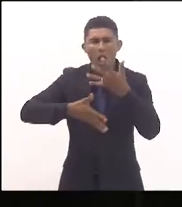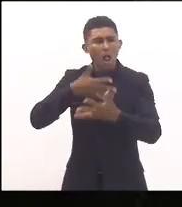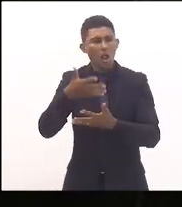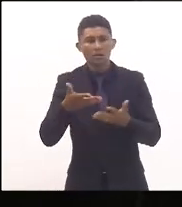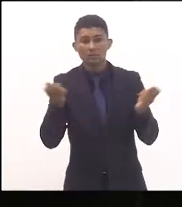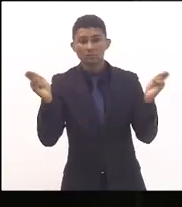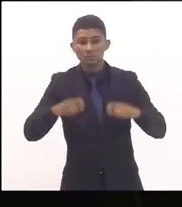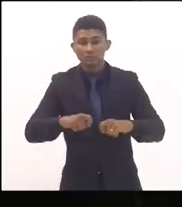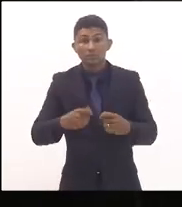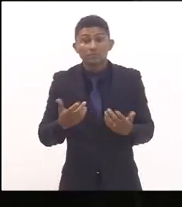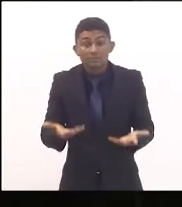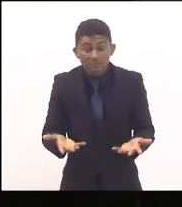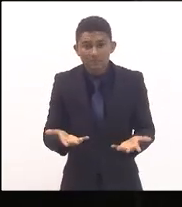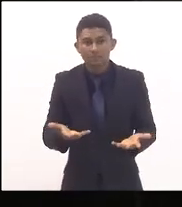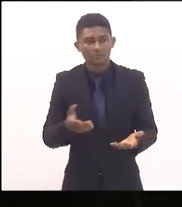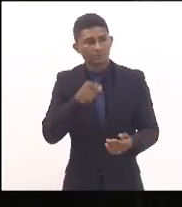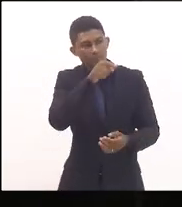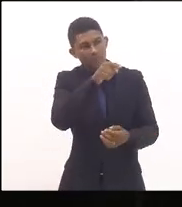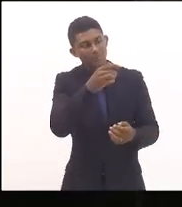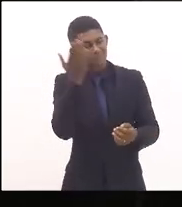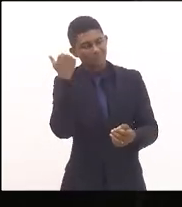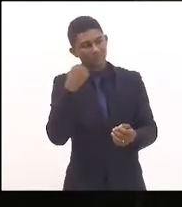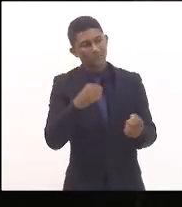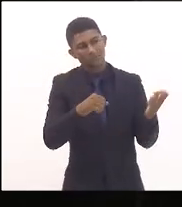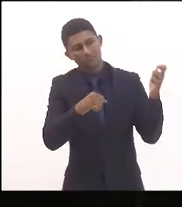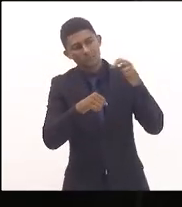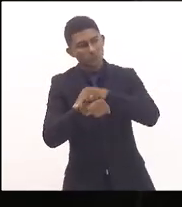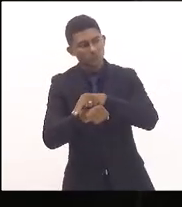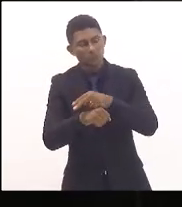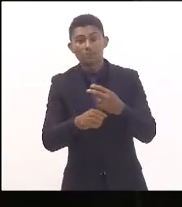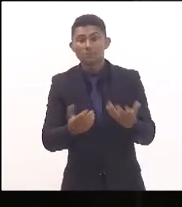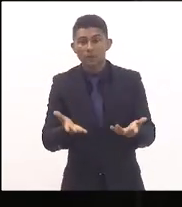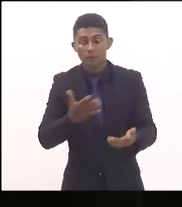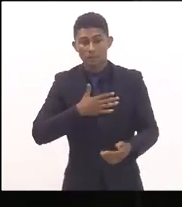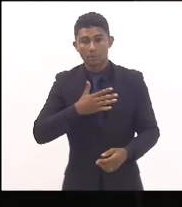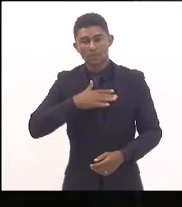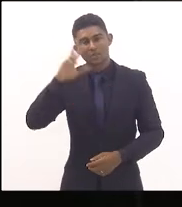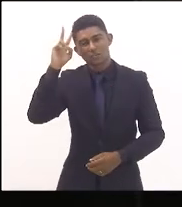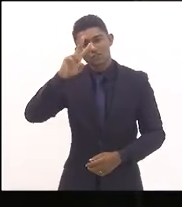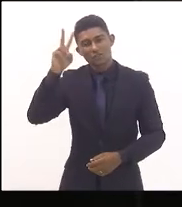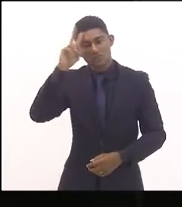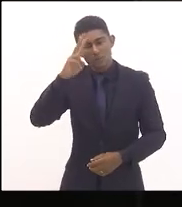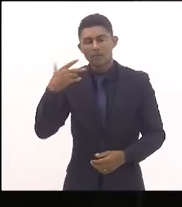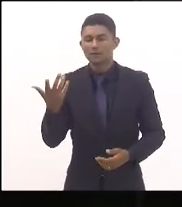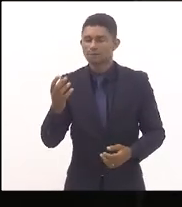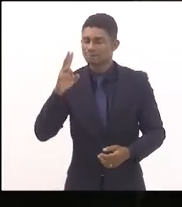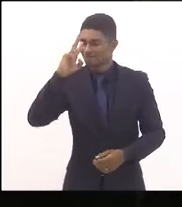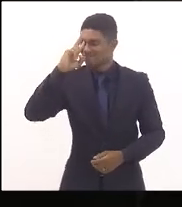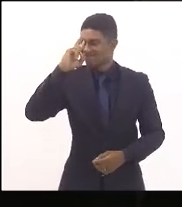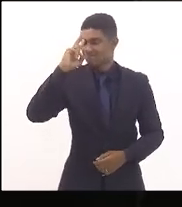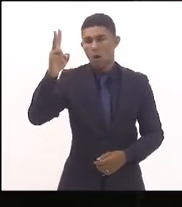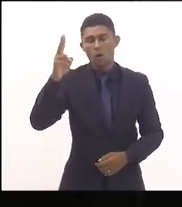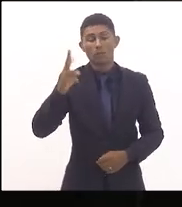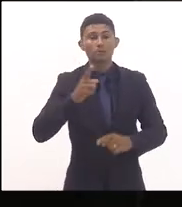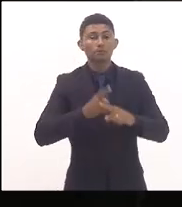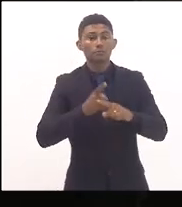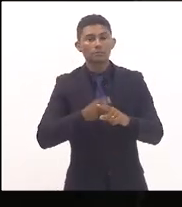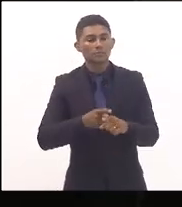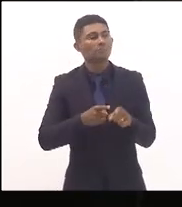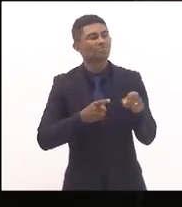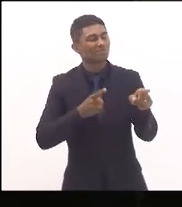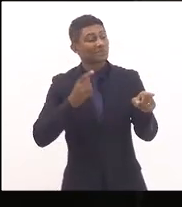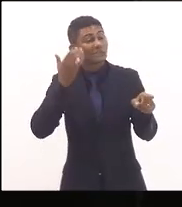Quando o senhor e entrou naquela casa a minha história começou a se tornar mais ainda forte porque o Senhor entendeu